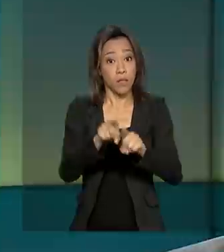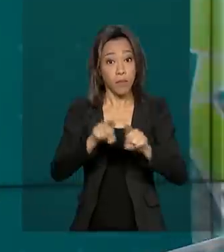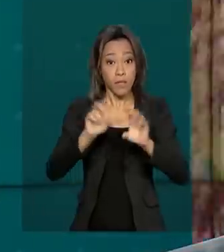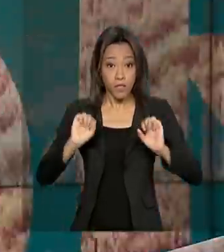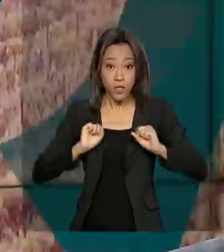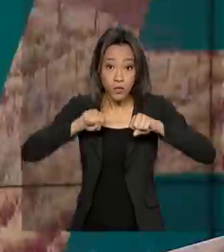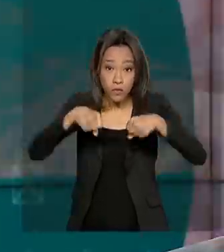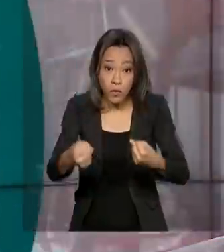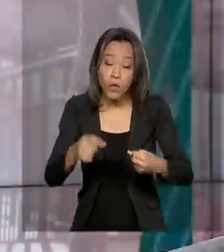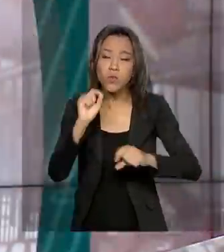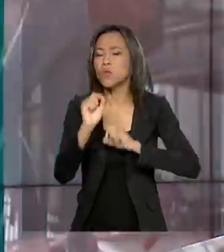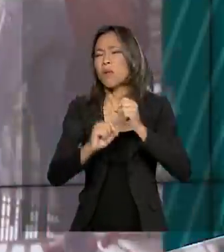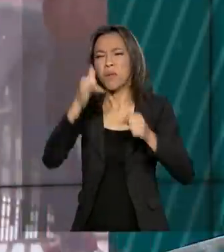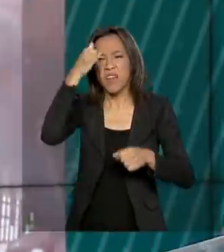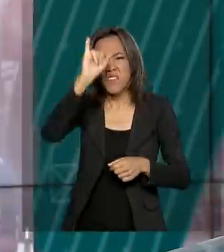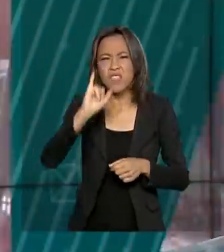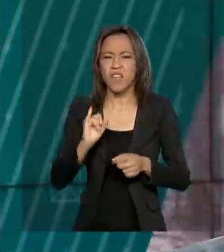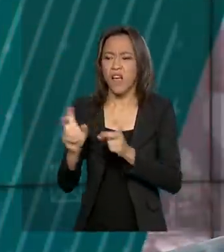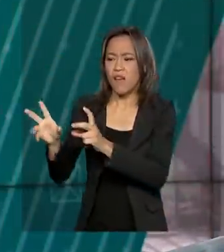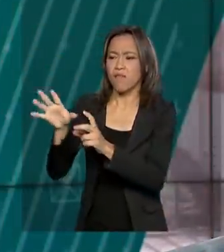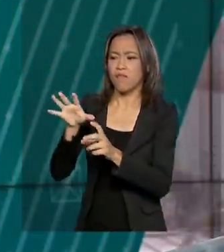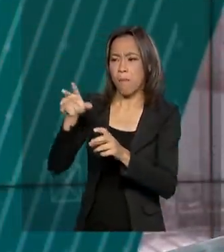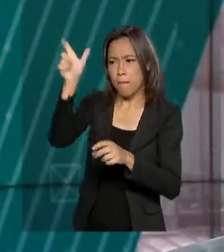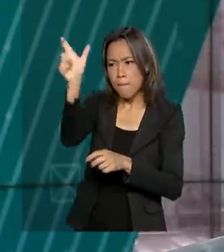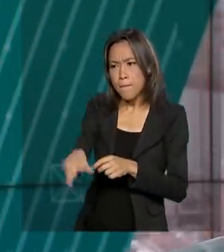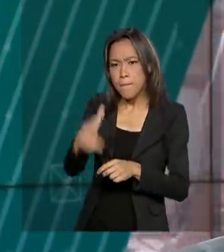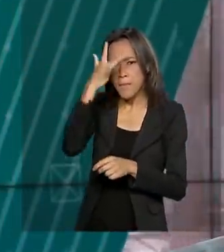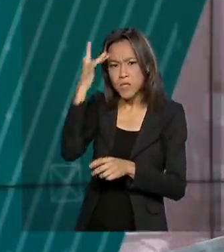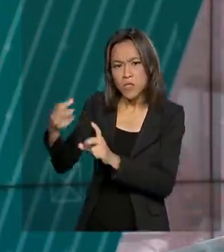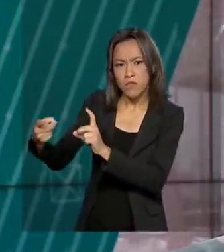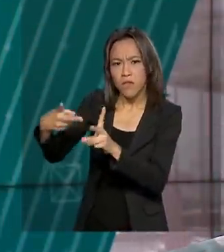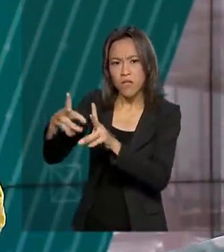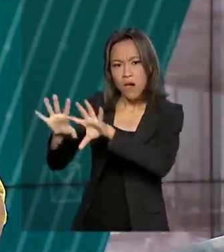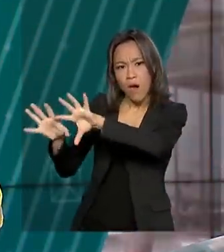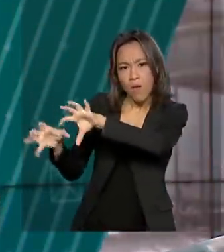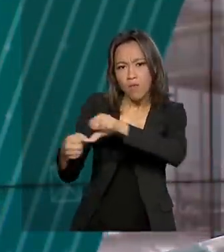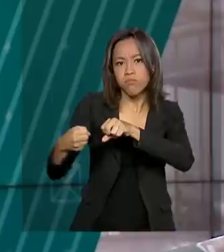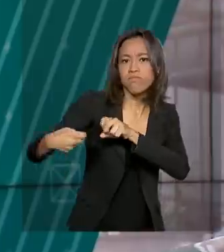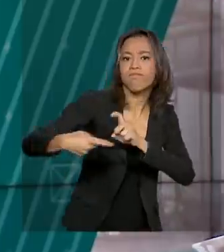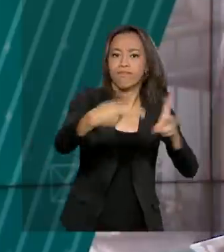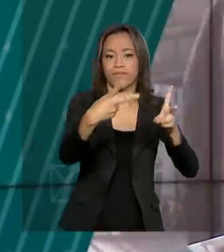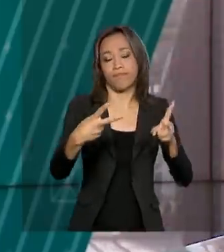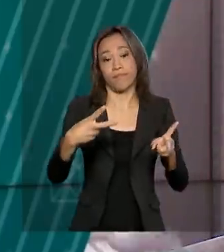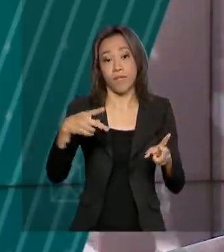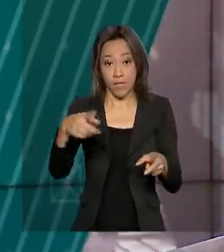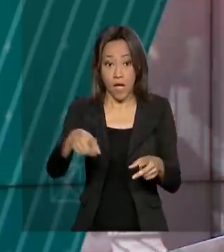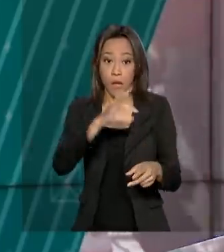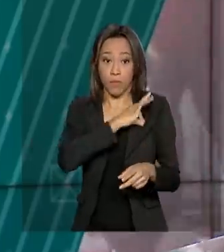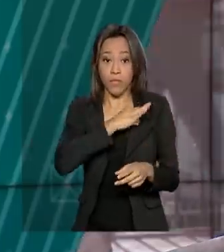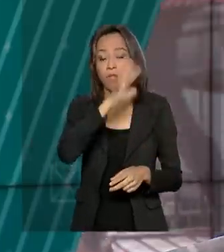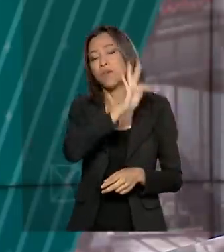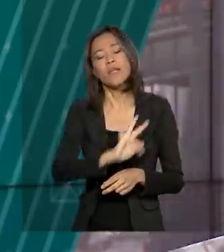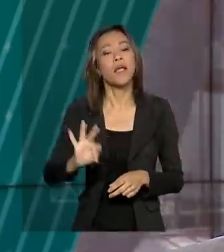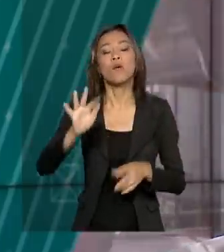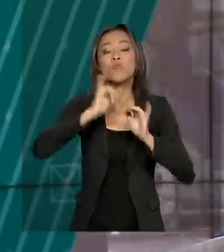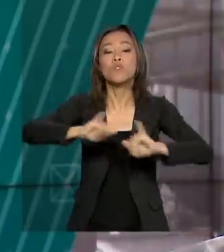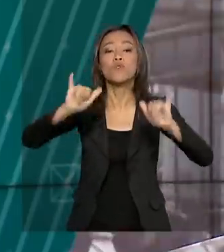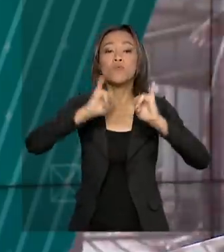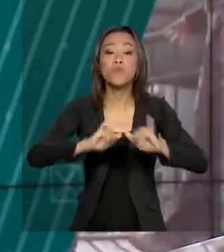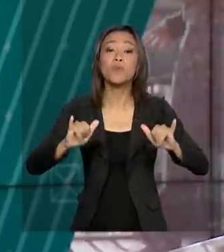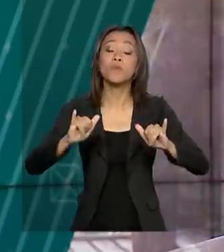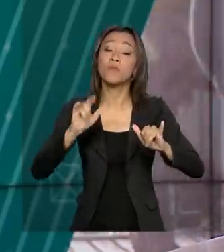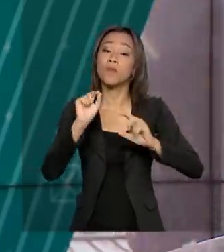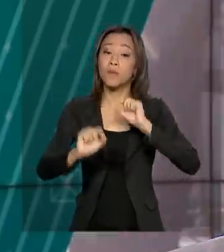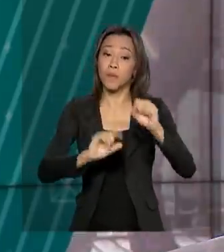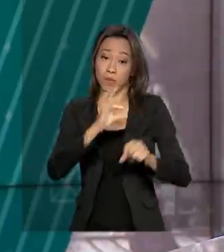combater o tráfico de pessoas o ministério da justiça e segurança pública ea polícia federal lança uma campanha agora de